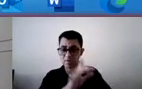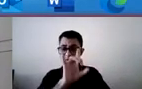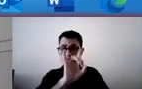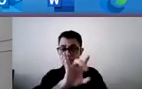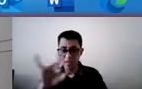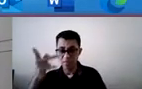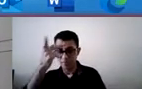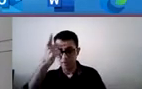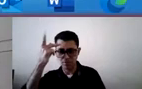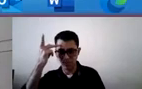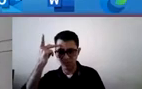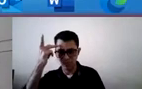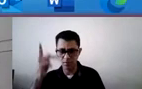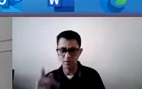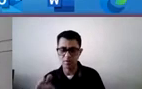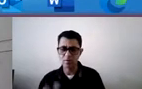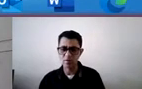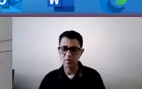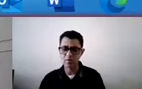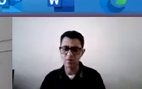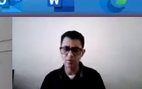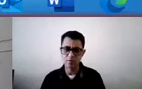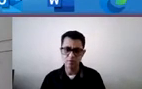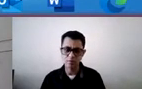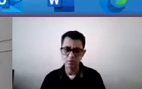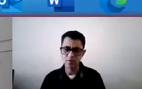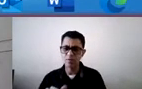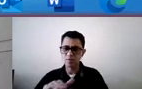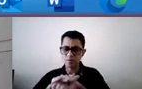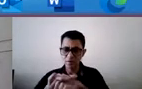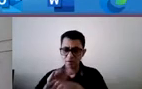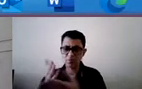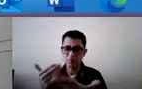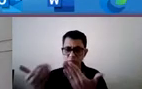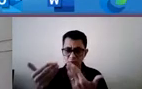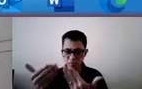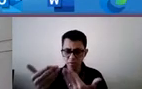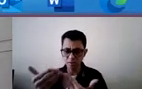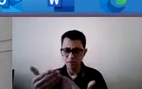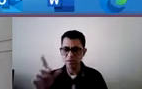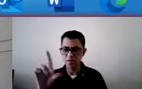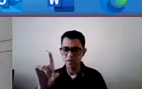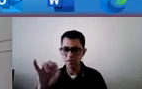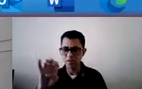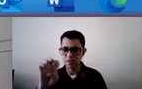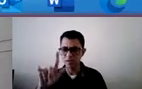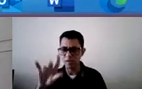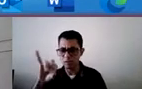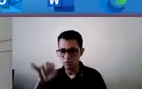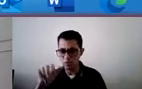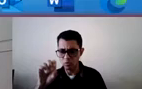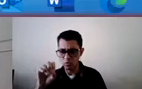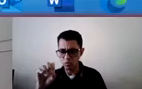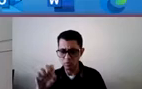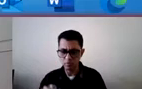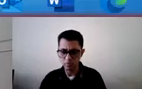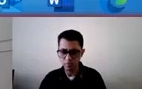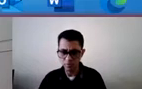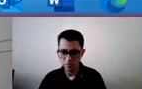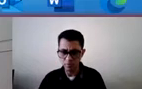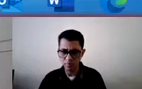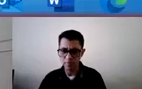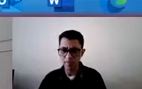Tem algum comentário? Diego, gostaria de comentar alguma coisa? Se eu abrindo aqui só minha câmera rapidinho, que